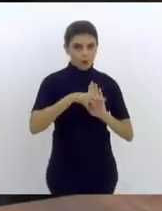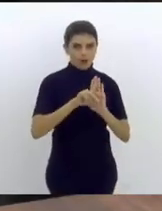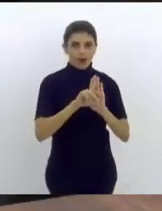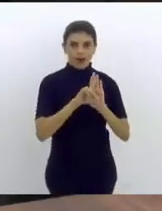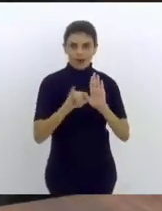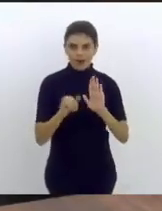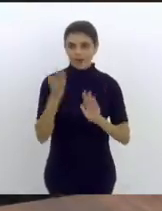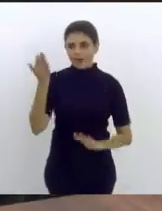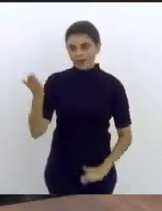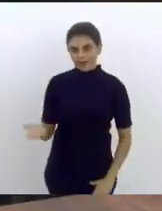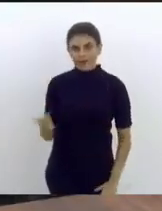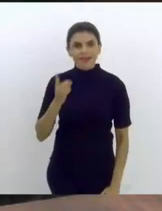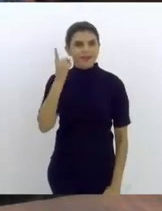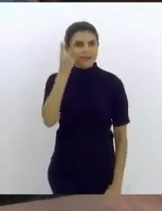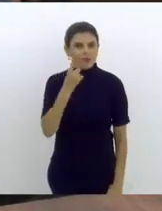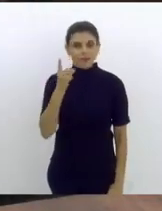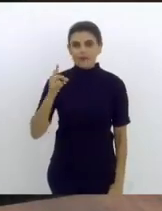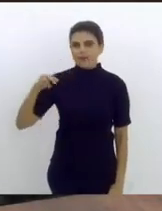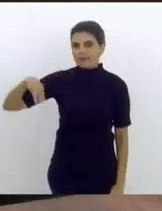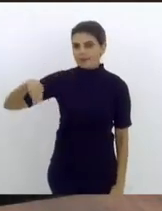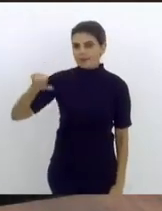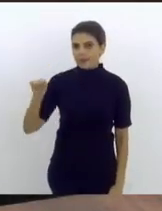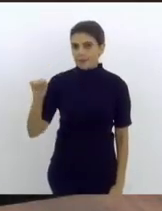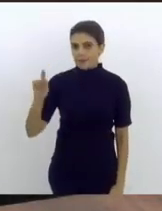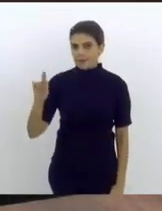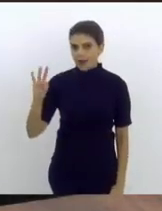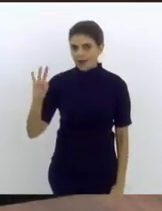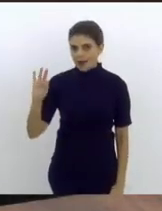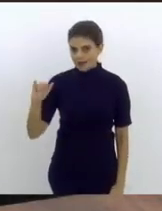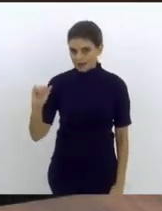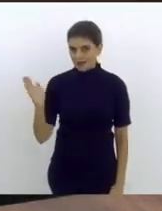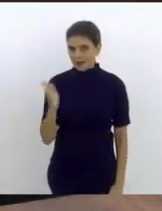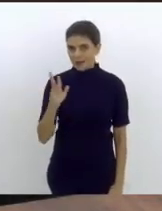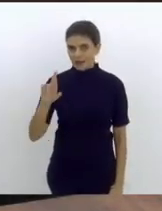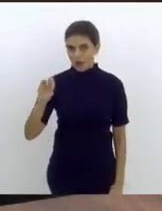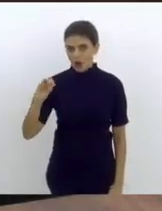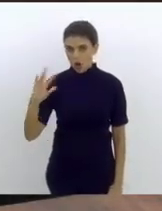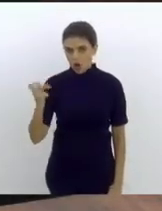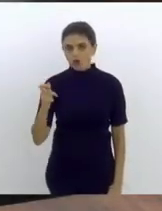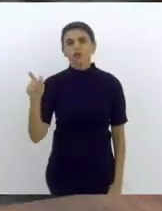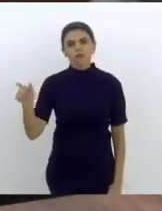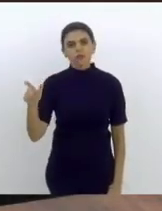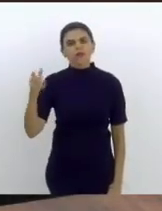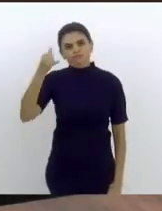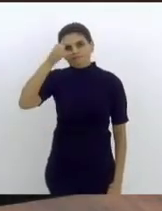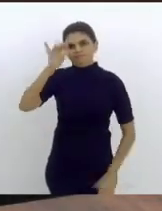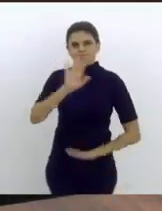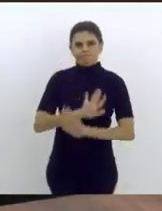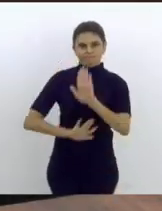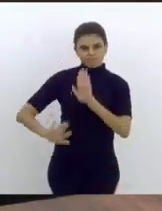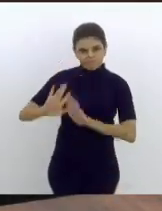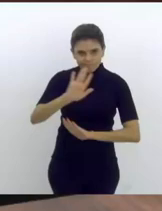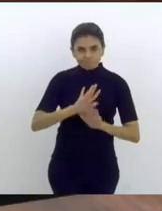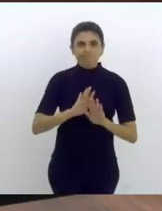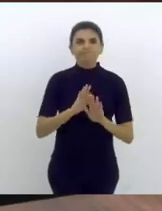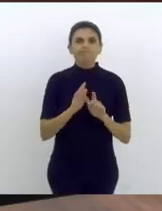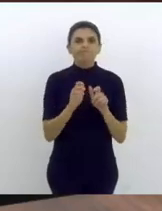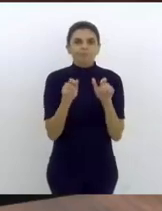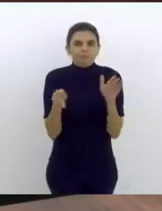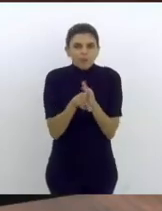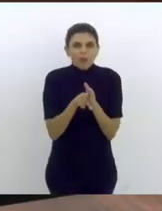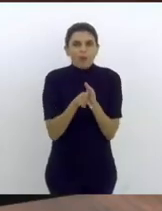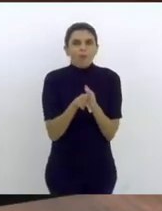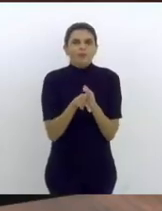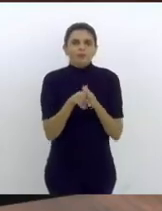da deputada Marta Rocha que cria o programa de prevenção a violência contra a mulher nos transportes de